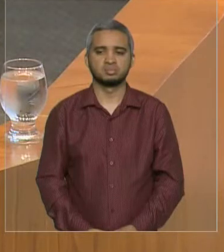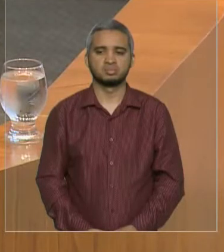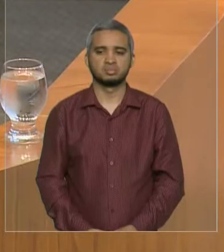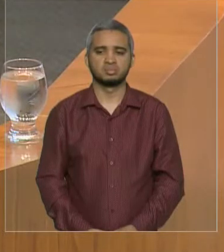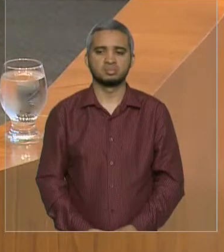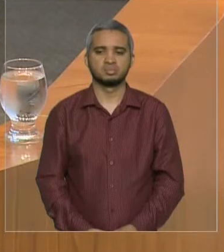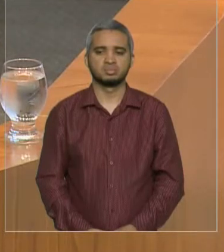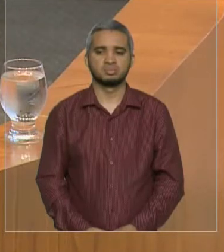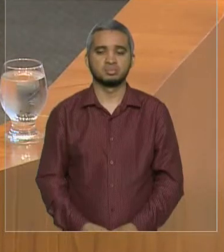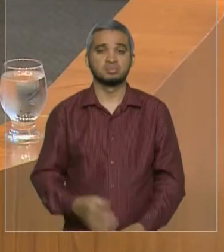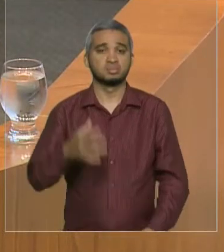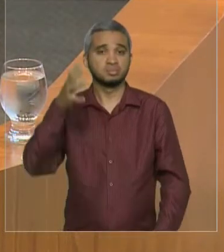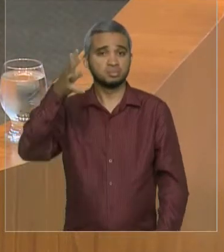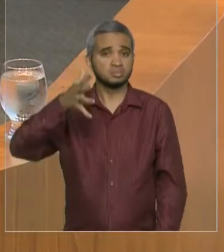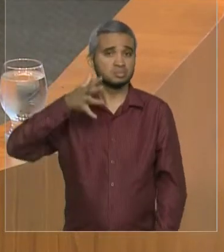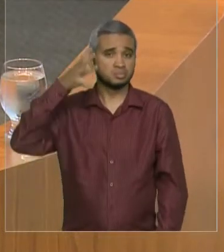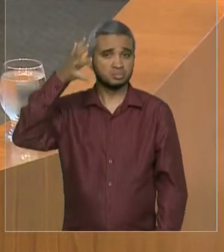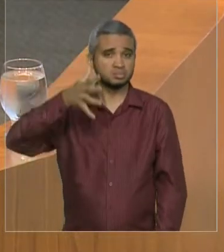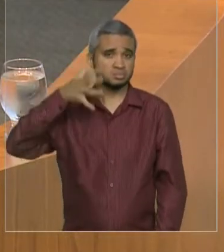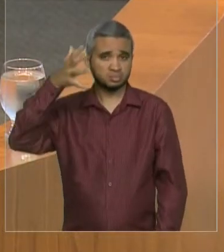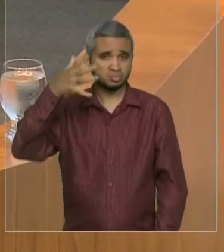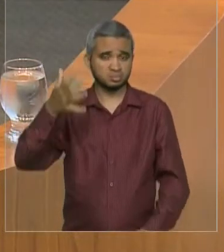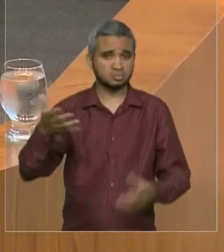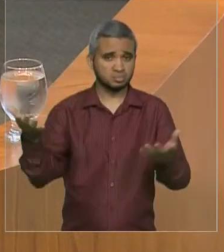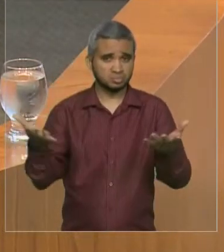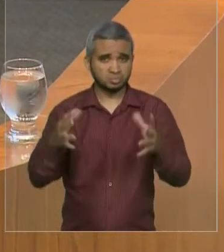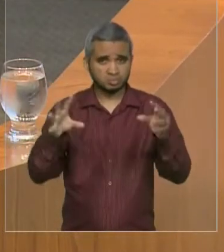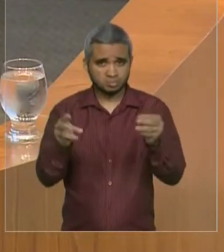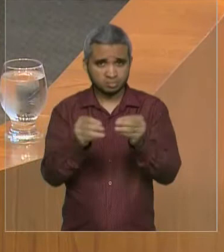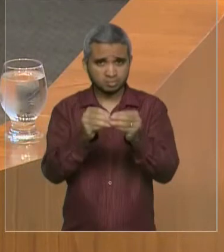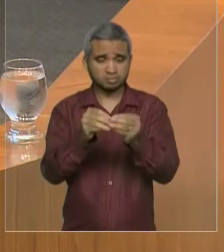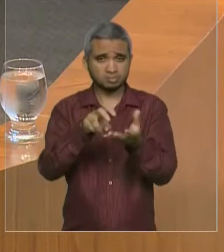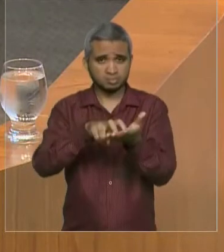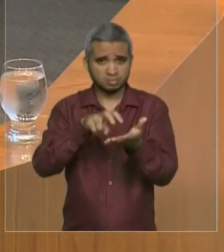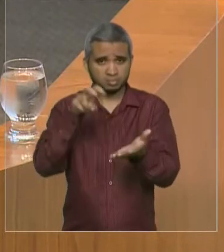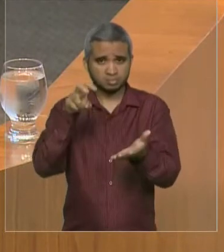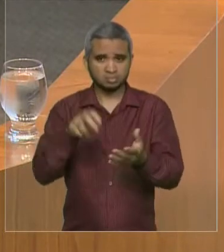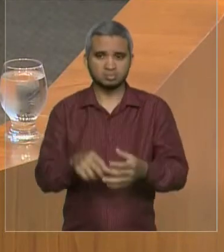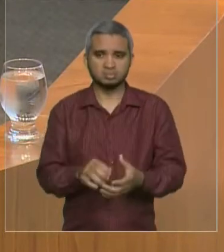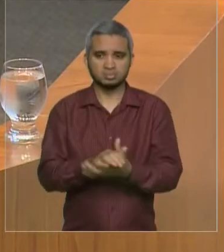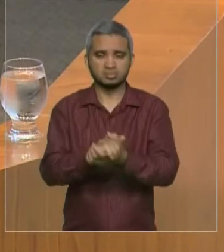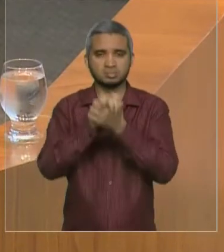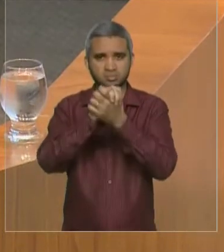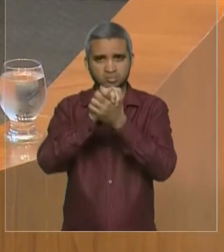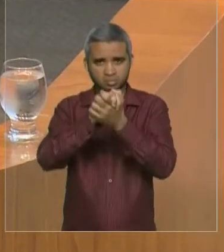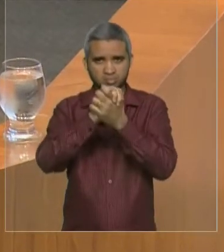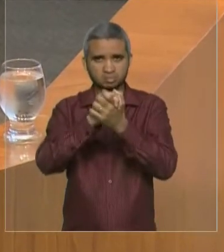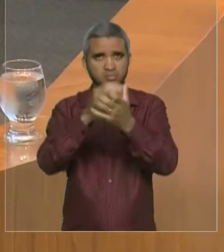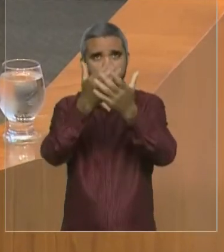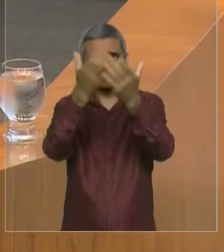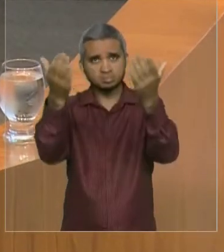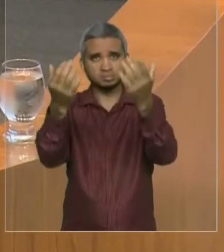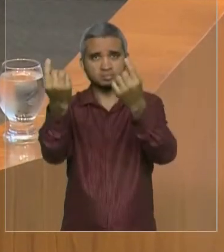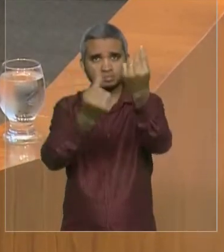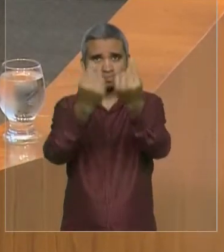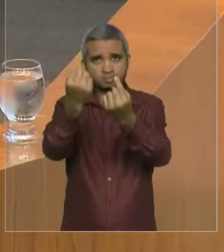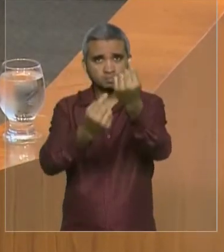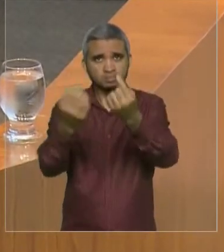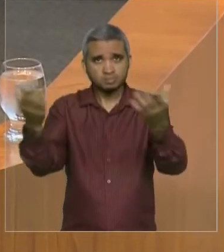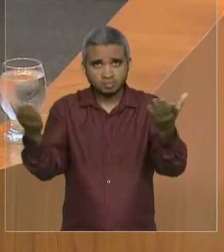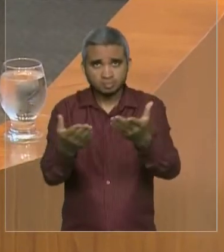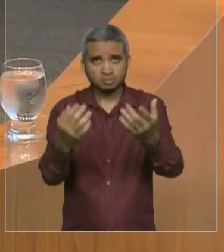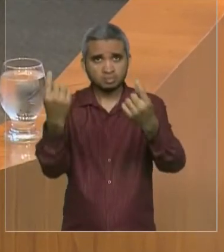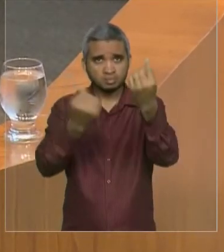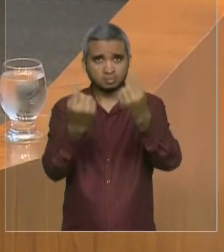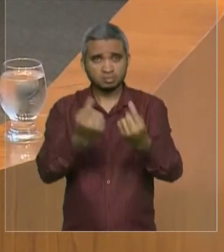Concluindo o meu pronunciamento da manhã de hoje, e aproveito para cumprimentar a todos que estão chegando à Assembleia Legislativa do Estado do Maranhão, à Casa